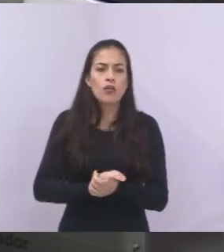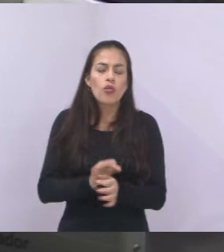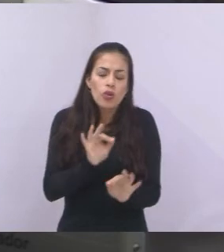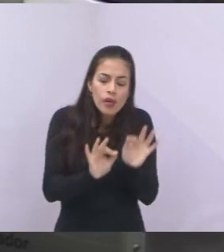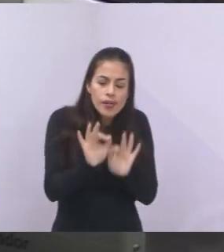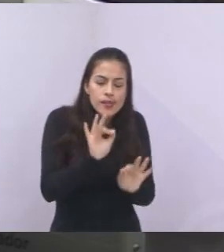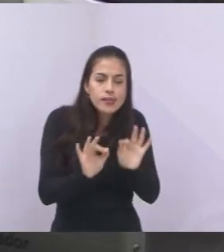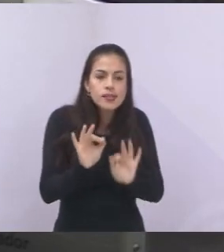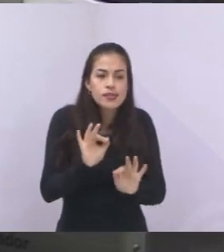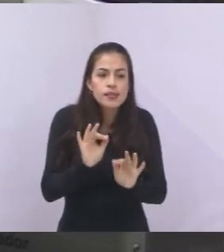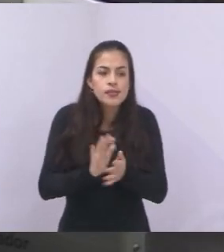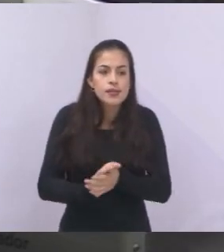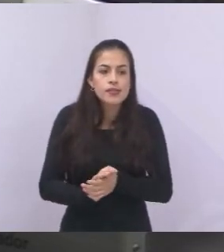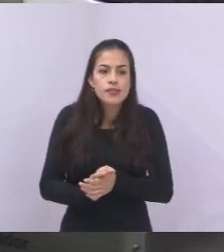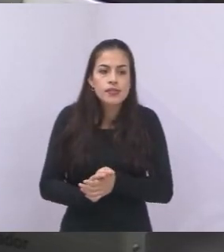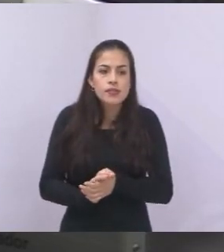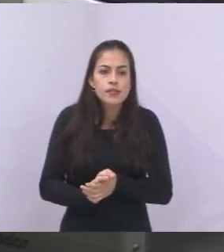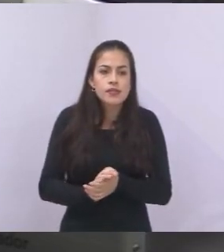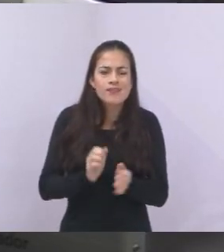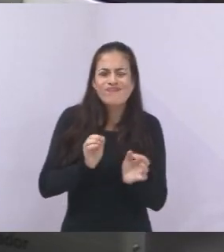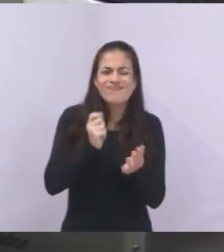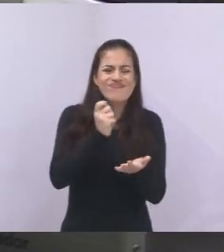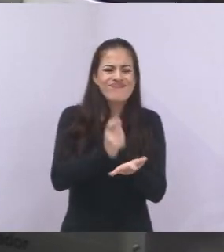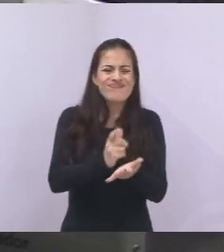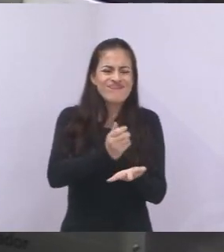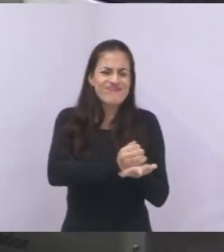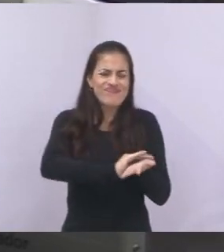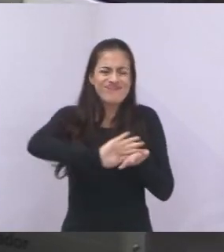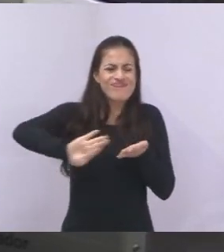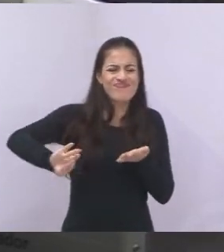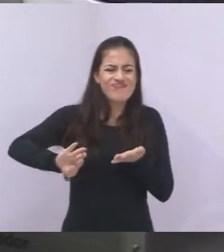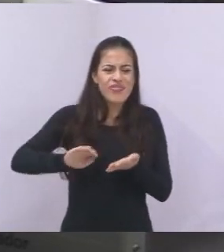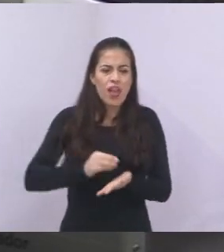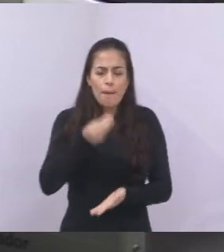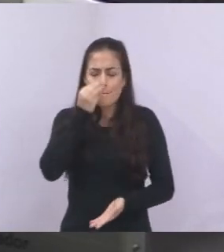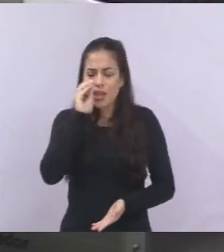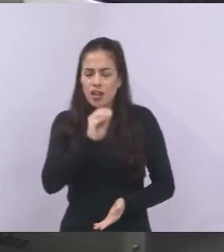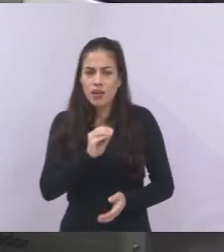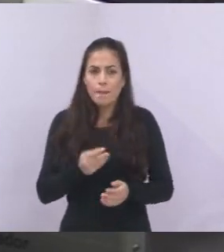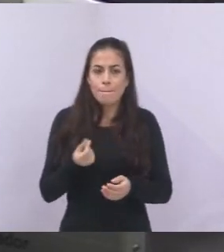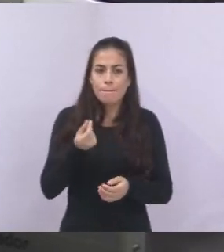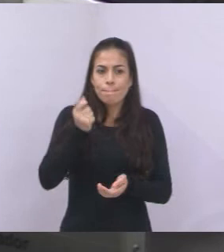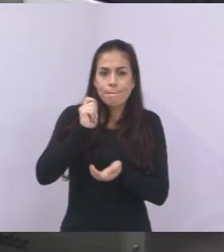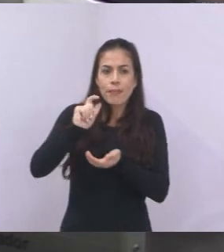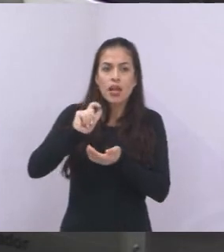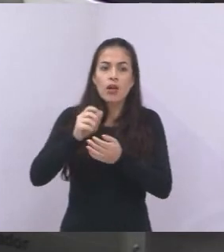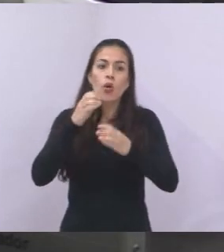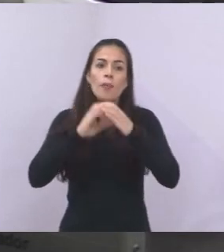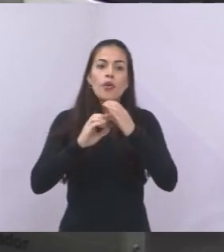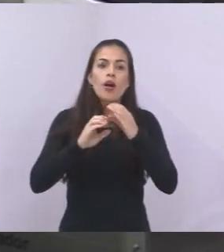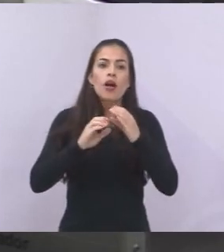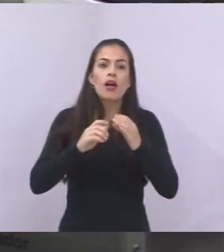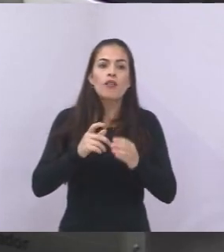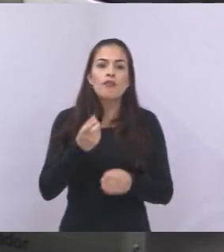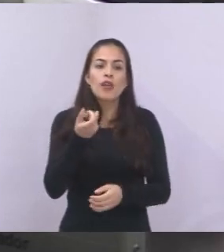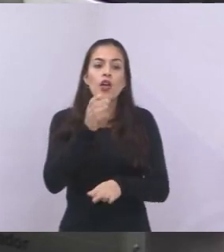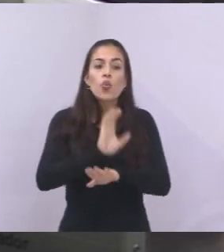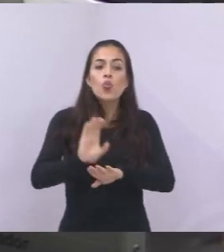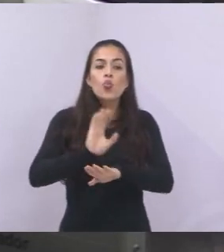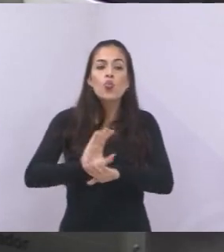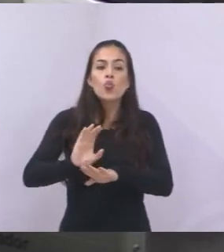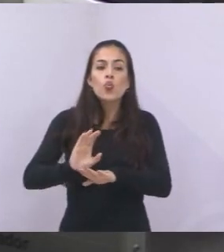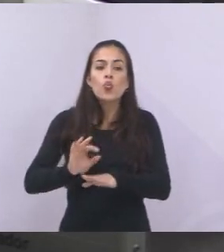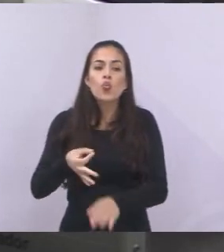orçamento, deixando gastos com publicidades necessários, deixando de pagar as viagens para comissionado fazer curso, deixando de pagar